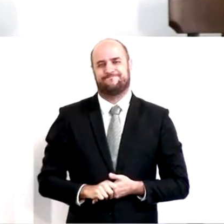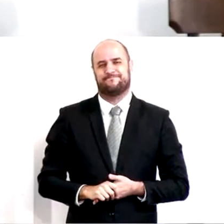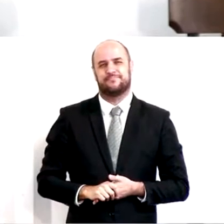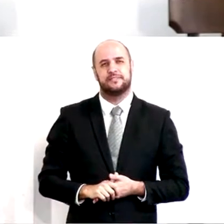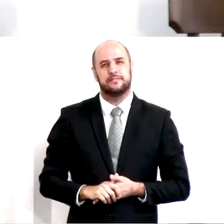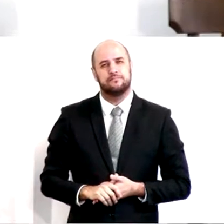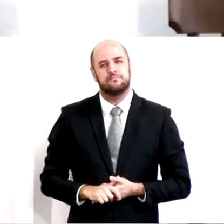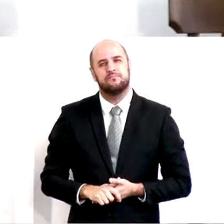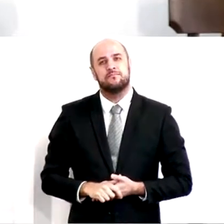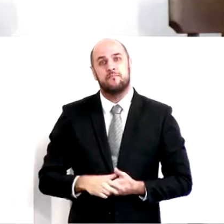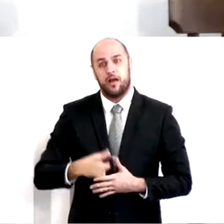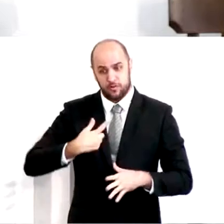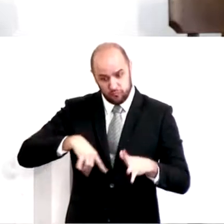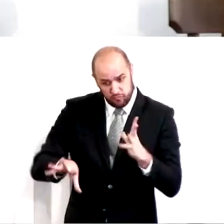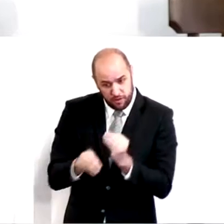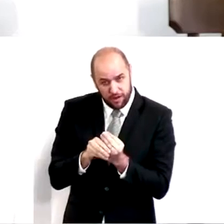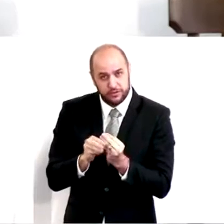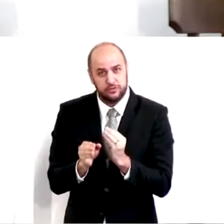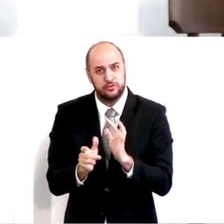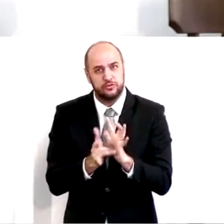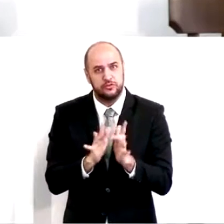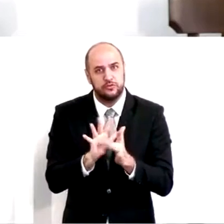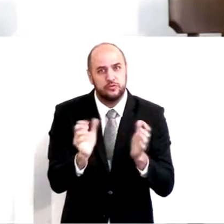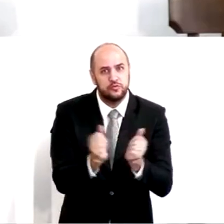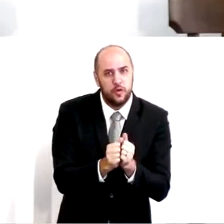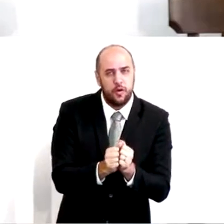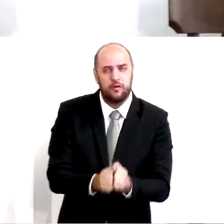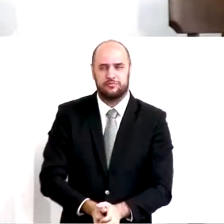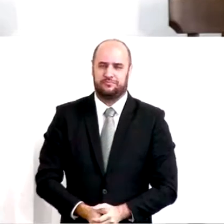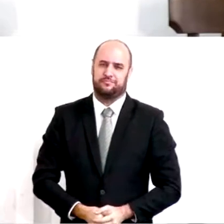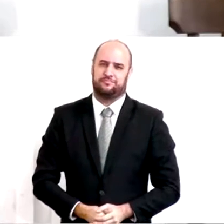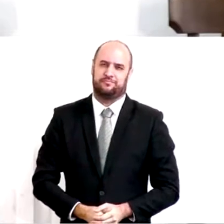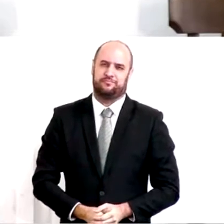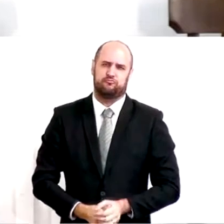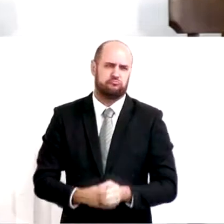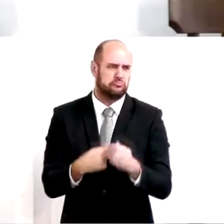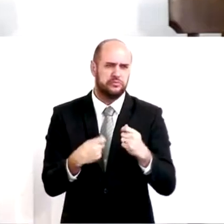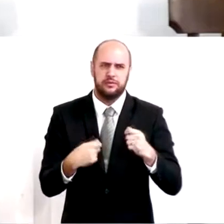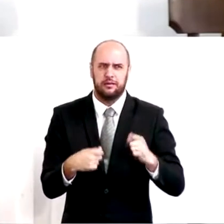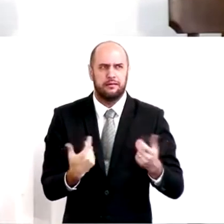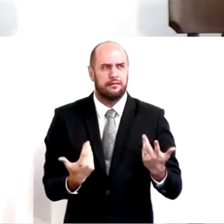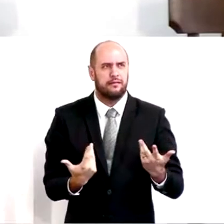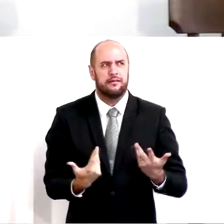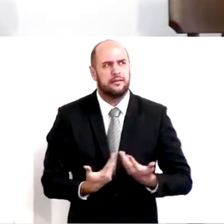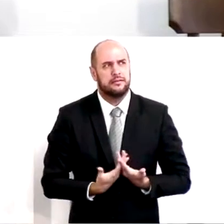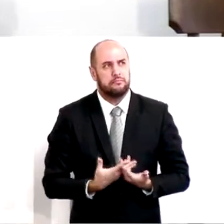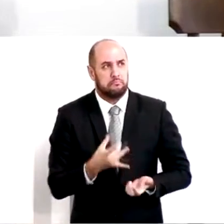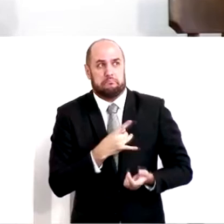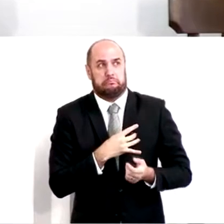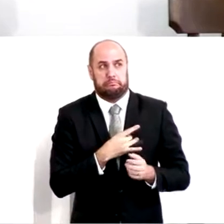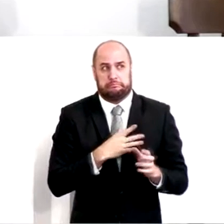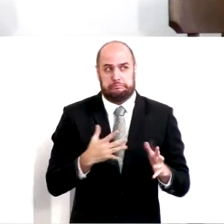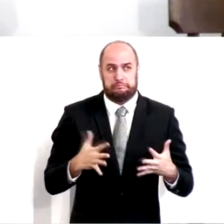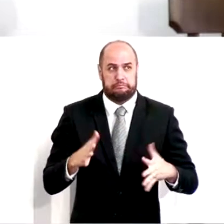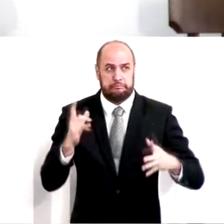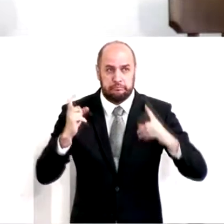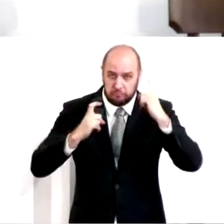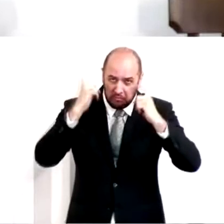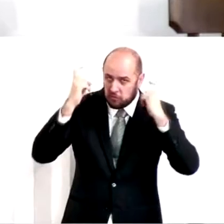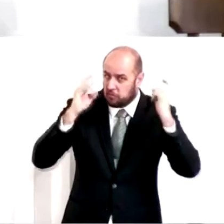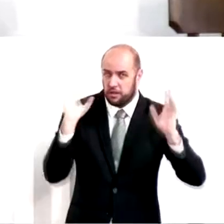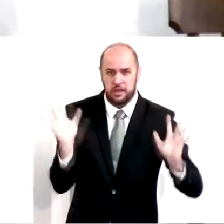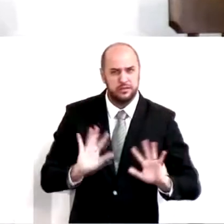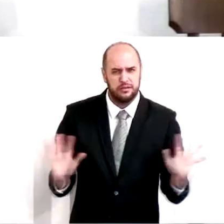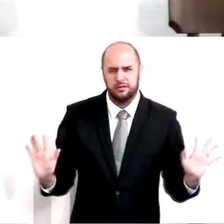Então nós somos incluídos na vitória de Cristo, meus irmãos. Ninguém precisa ter temor ou alguma preocupação em relação